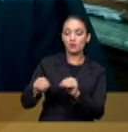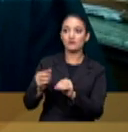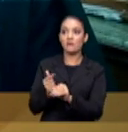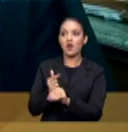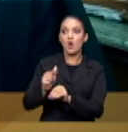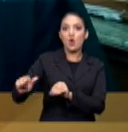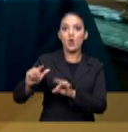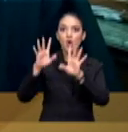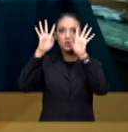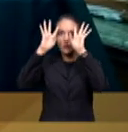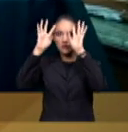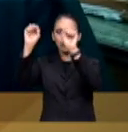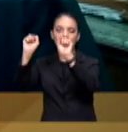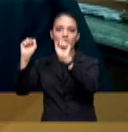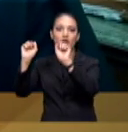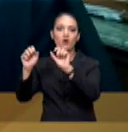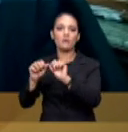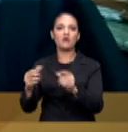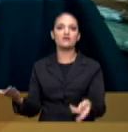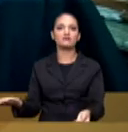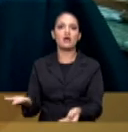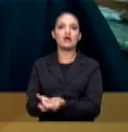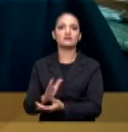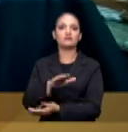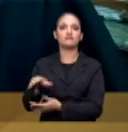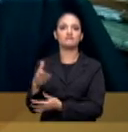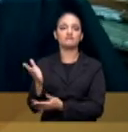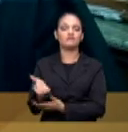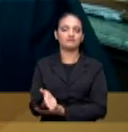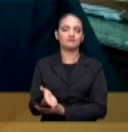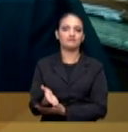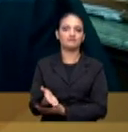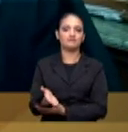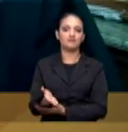diverso a ação rescisória protocolada.